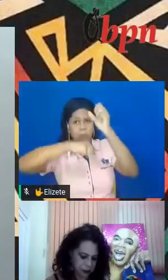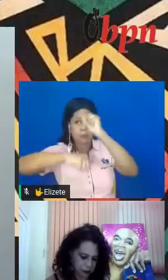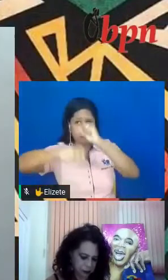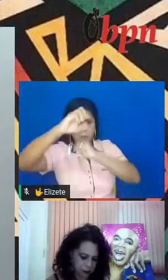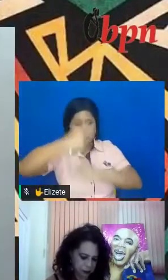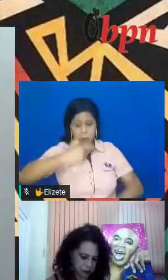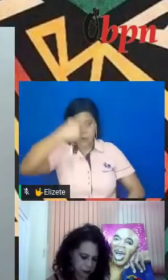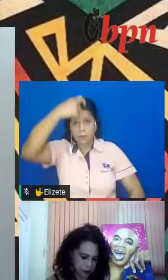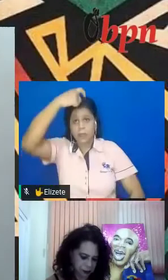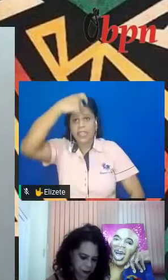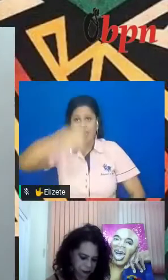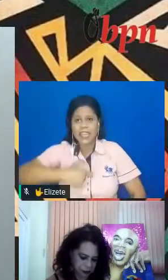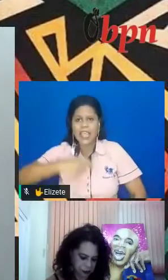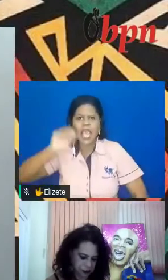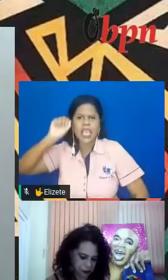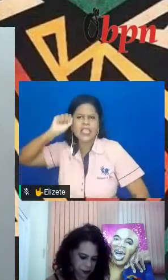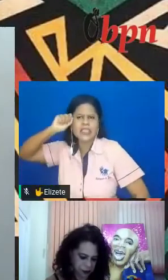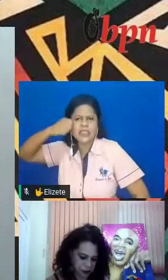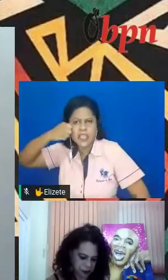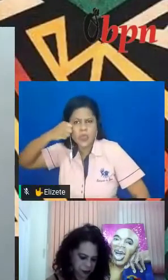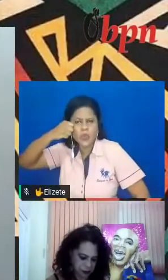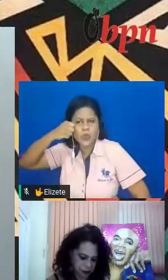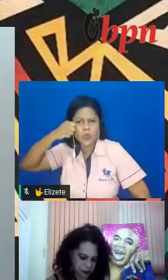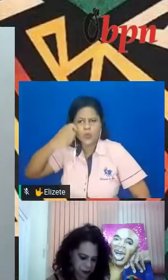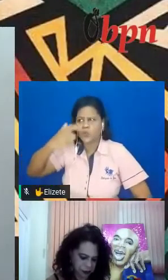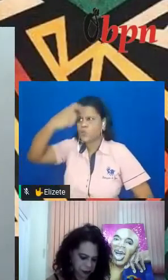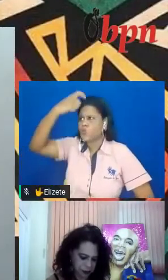negro, sujeito mulher,